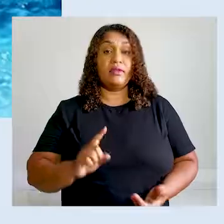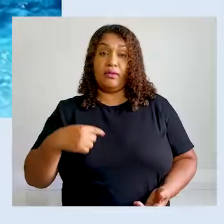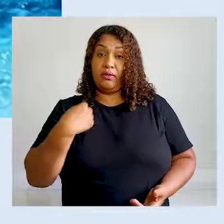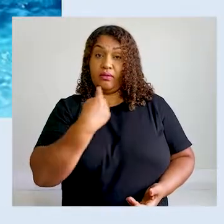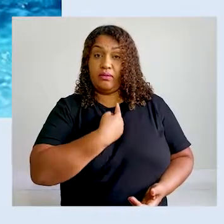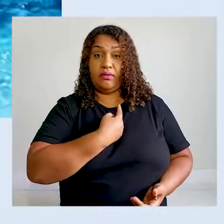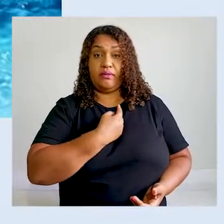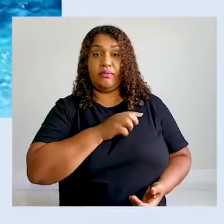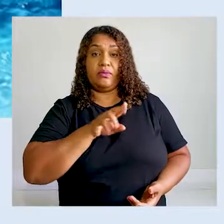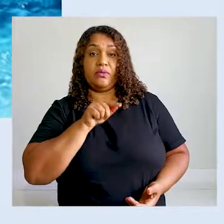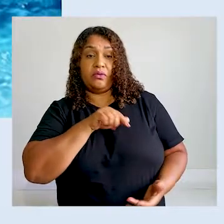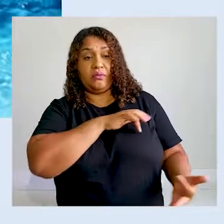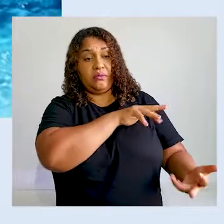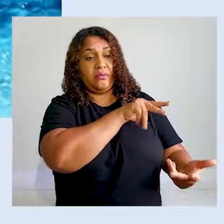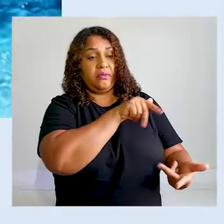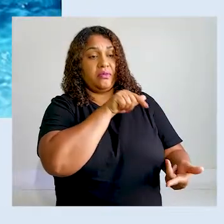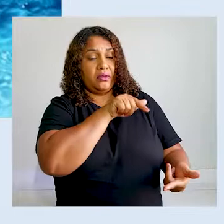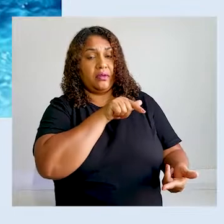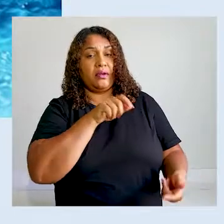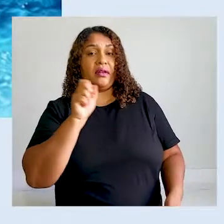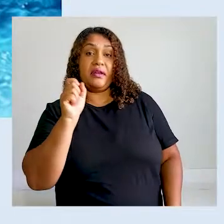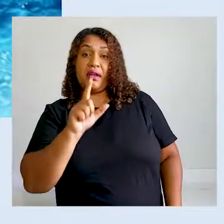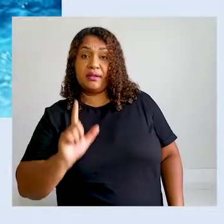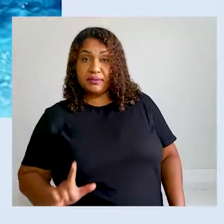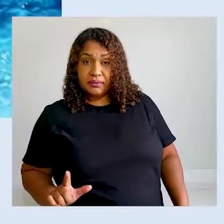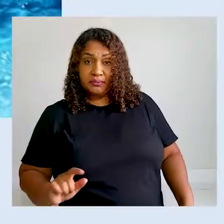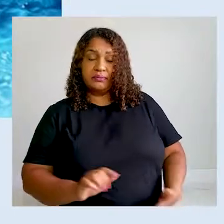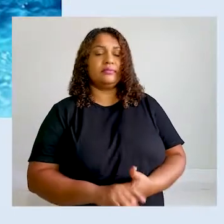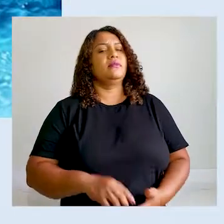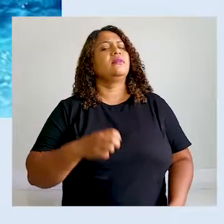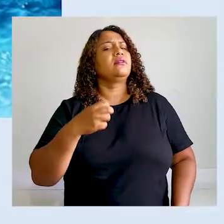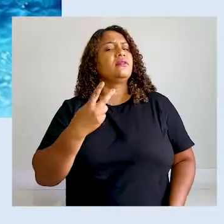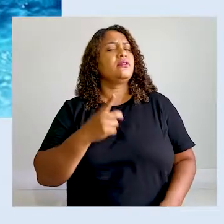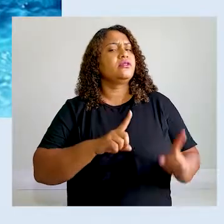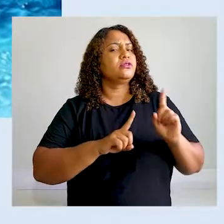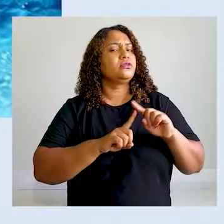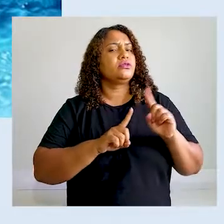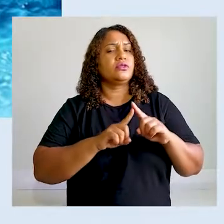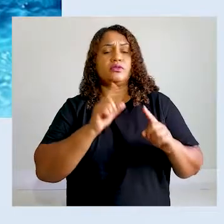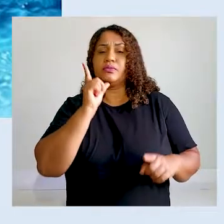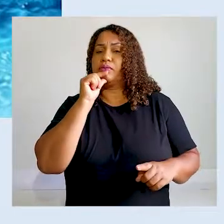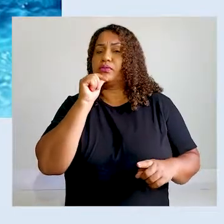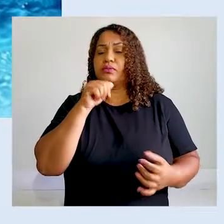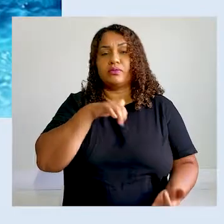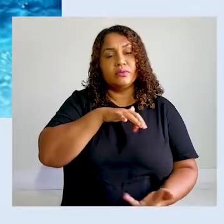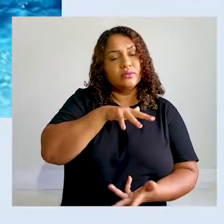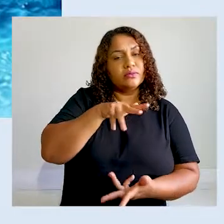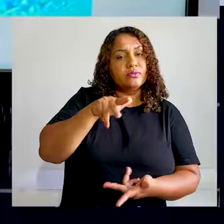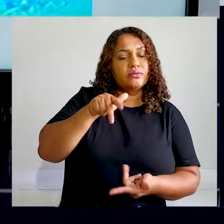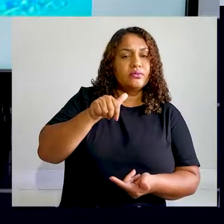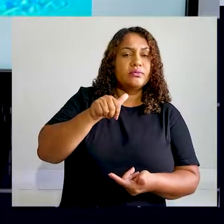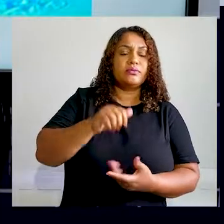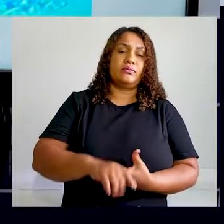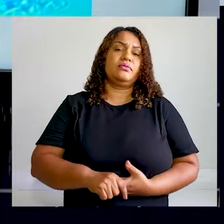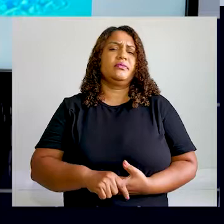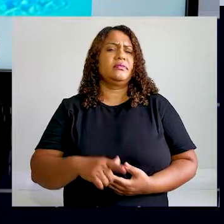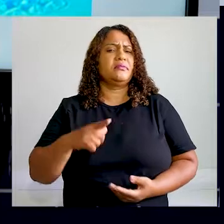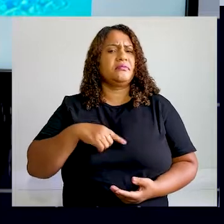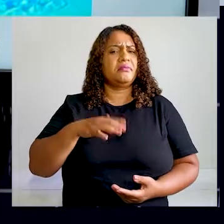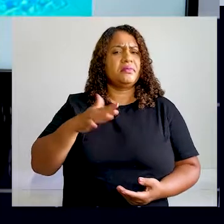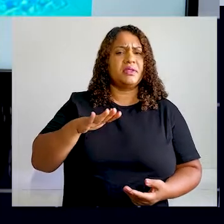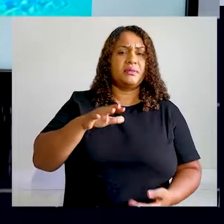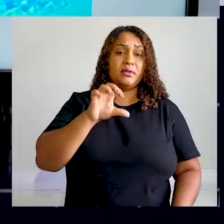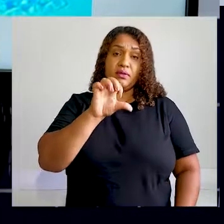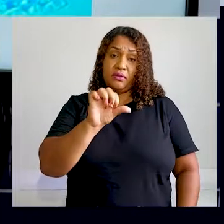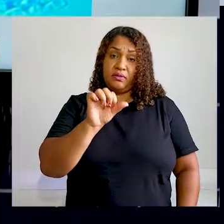Por isso que nós chamamos a Terra de planeta azul. Existem dois tipos de água no planeta. Do volume total do